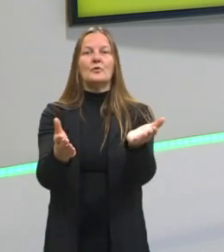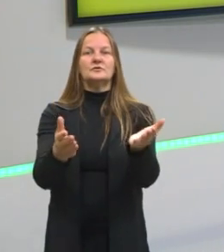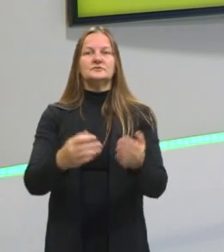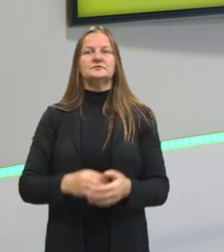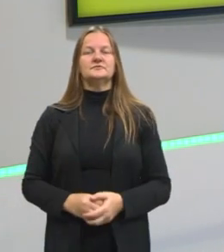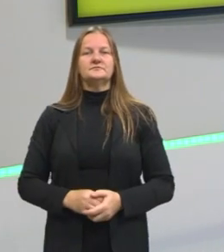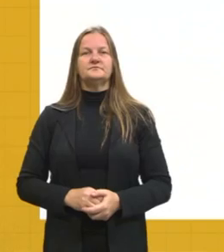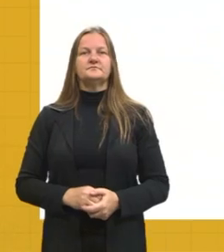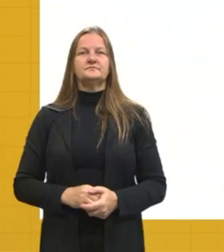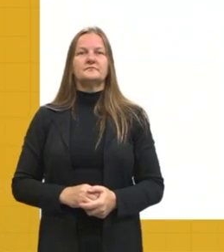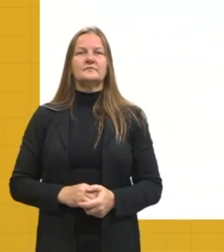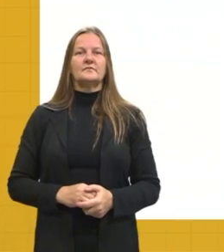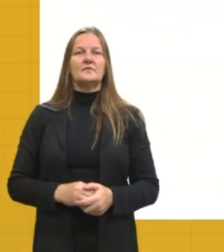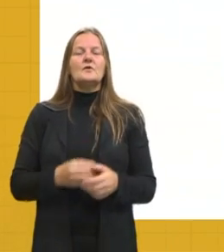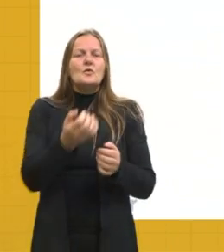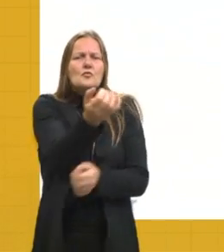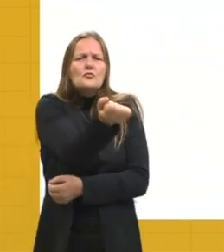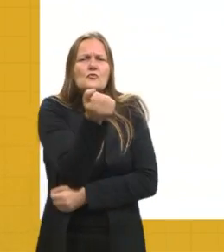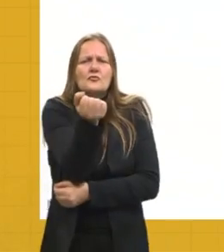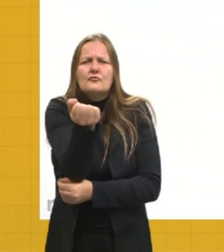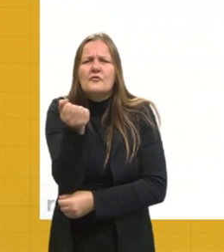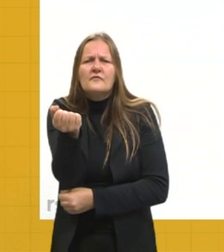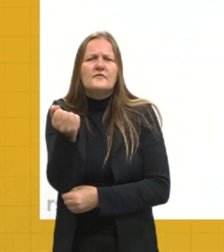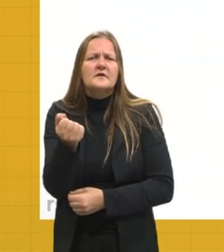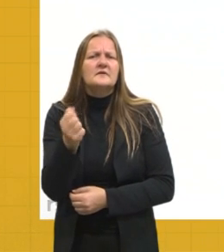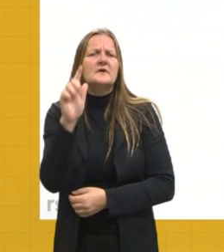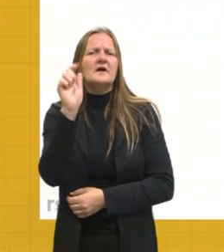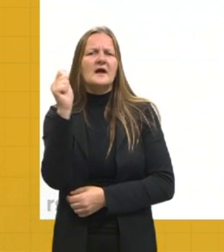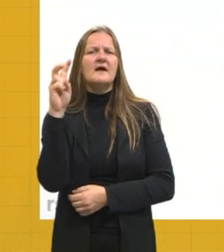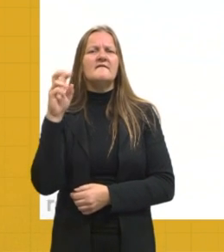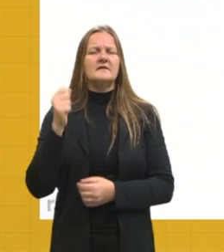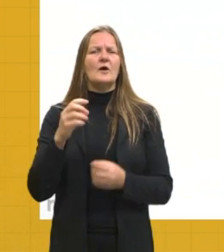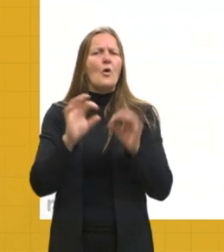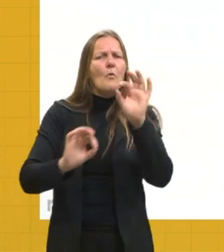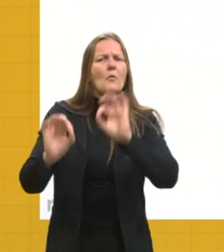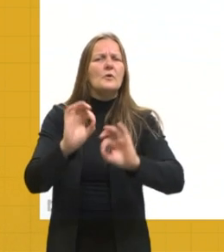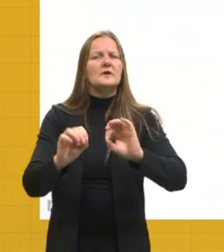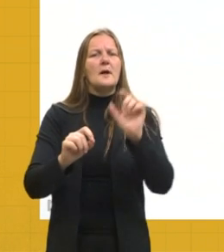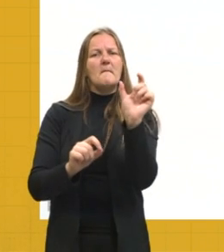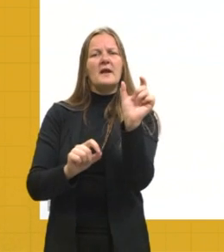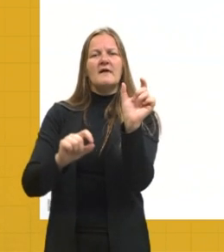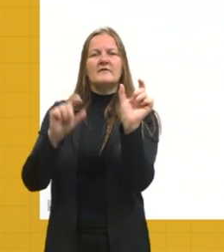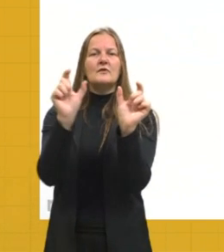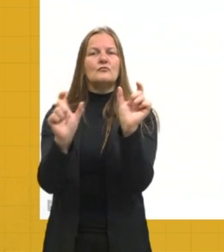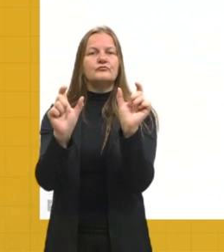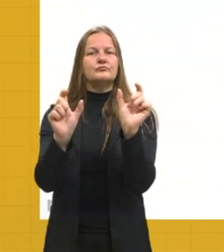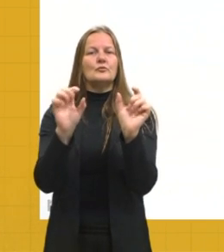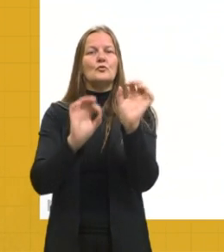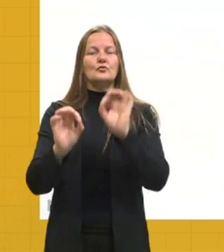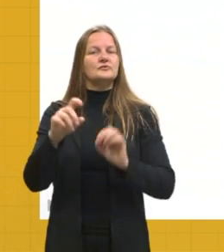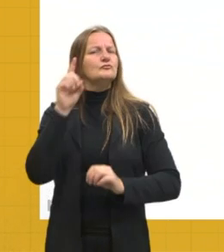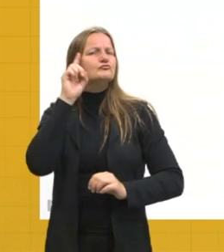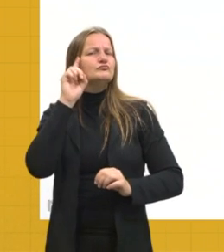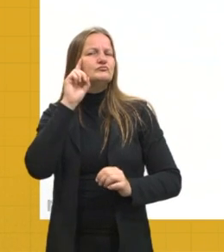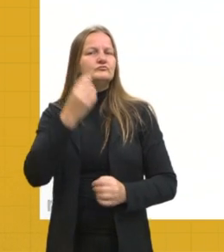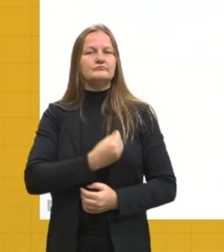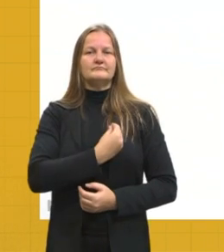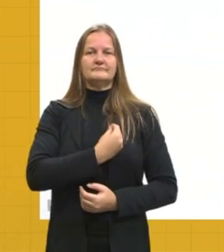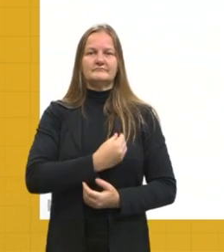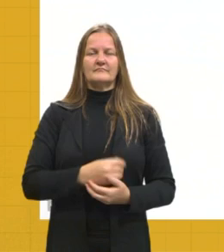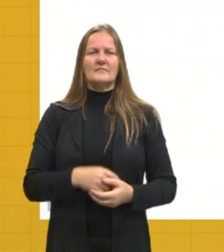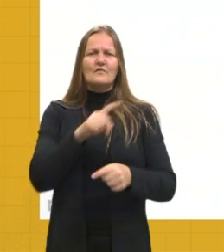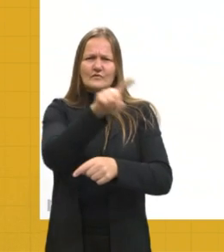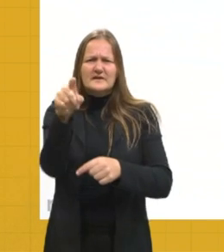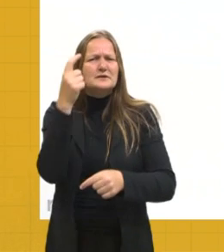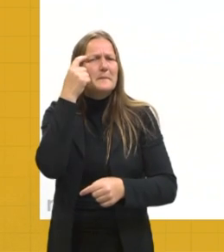nossa aula sobre as gavetas. Como é que a gente organiza as palavras que a gente usa no nosso cotidiano? Vocês já